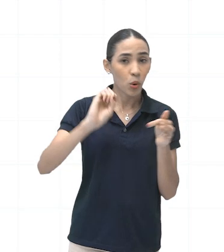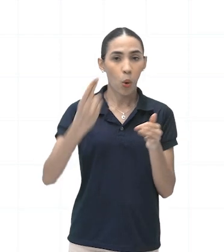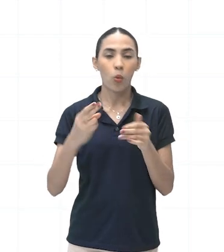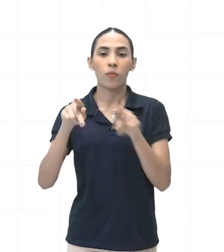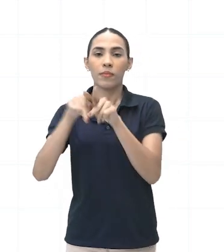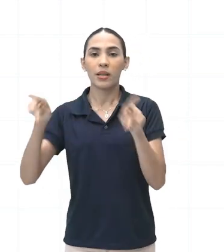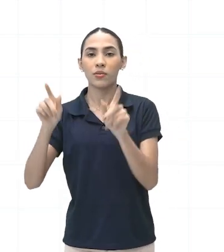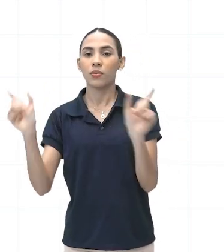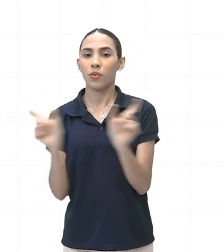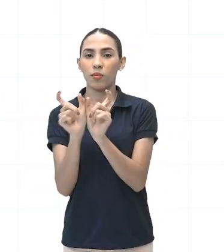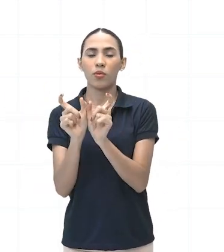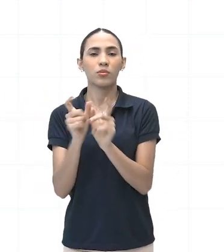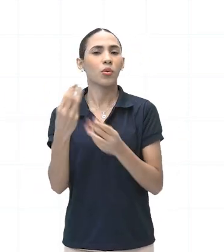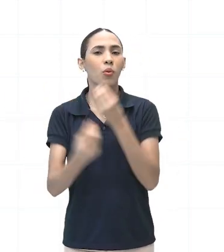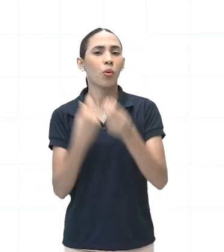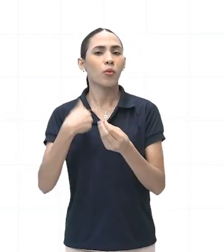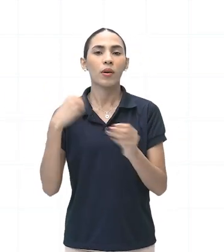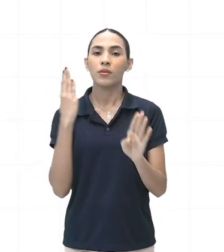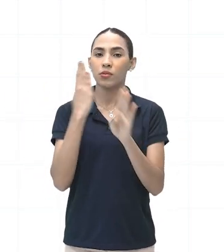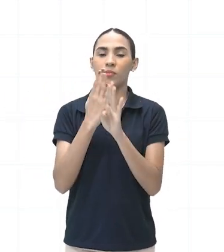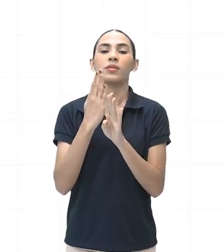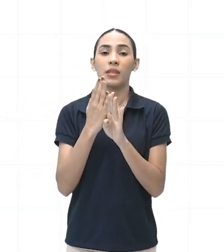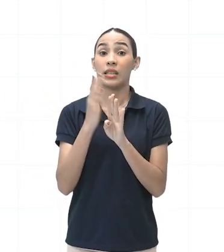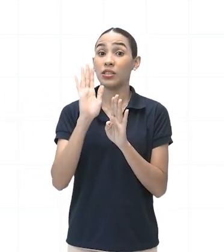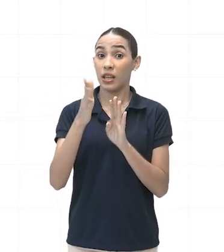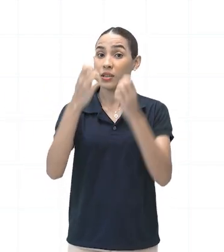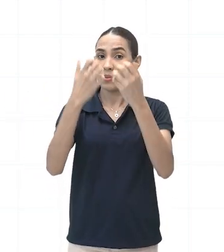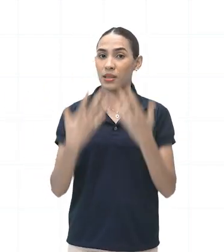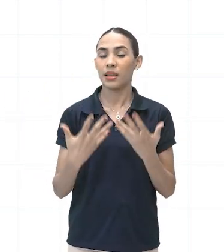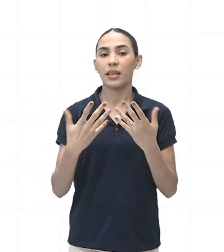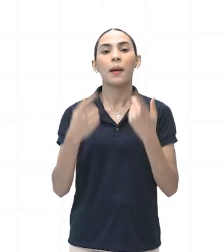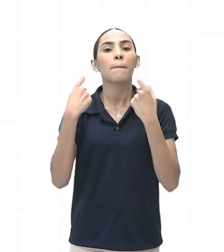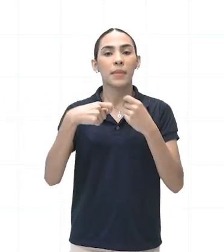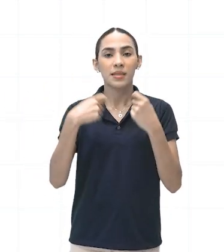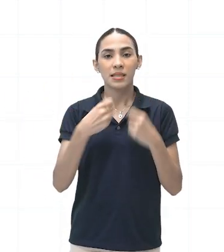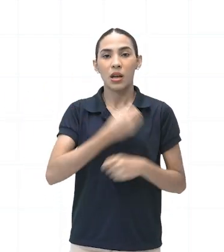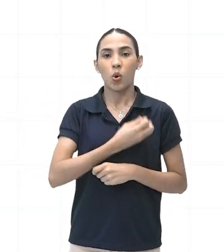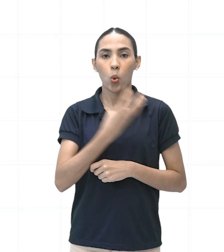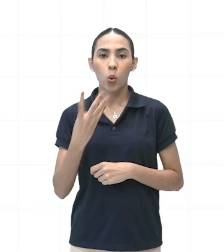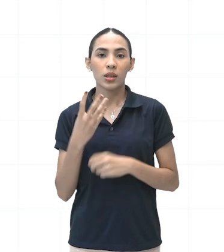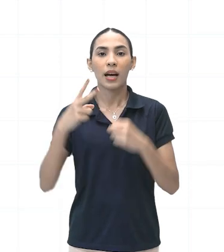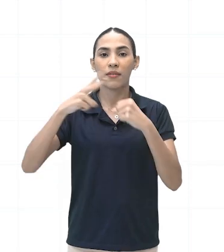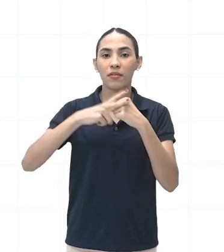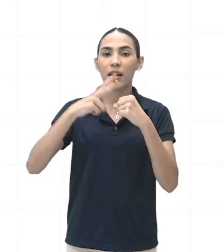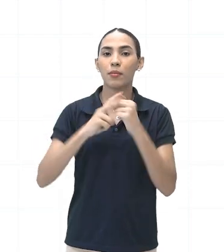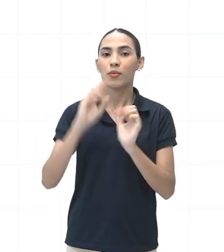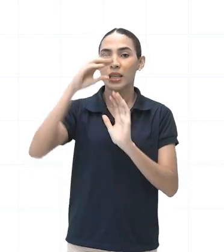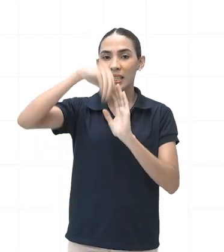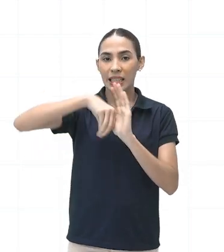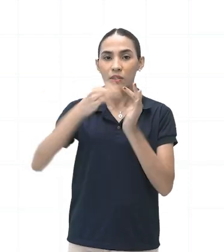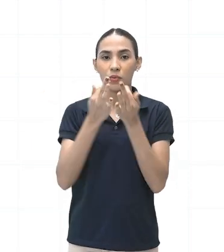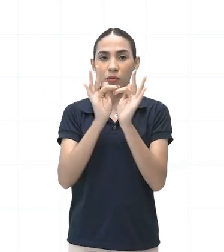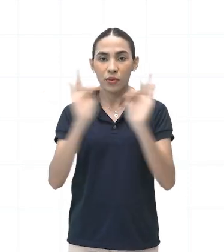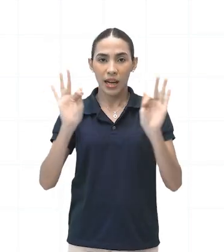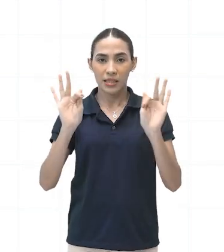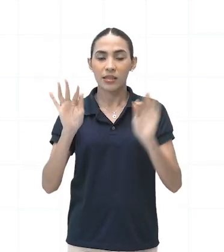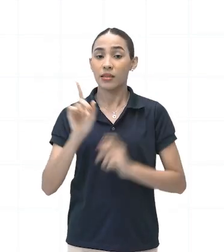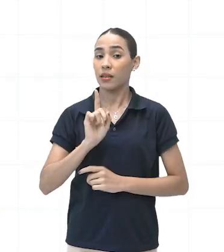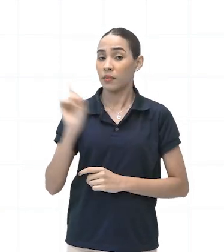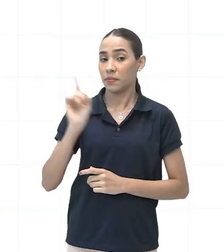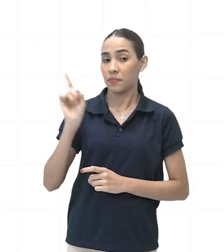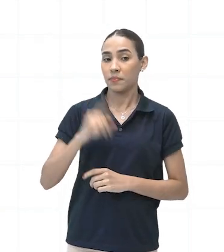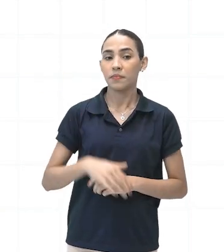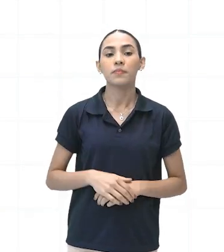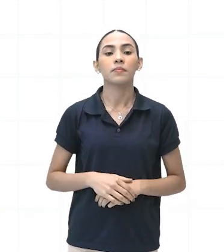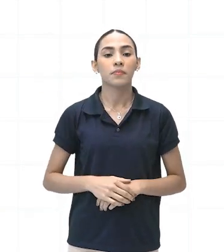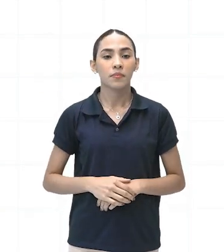período composto? Como eu vou descobrir? Já falei para vocês. Vamos ter que contar os verbos dessas orações aqui.